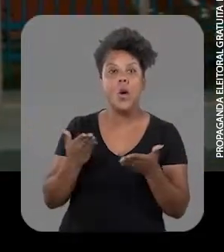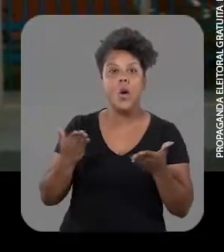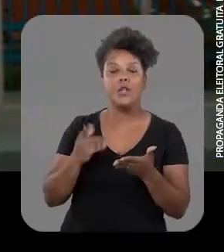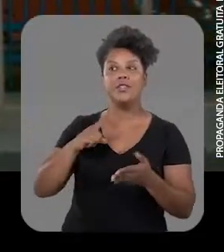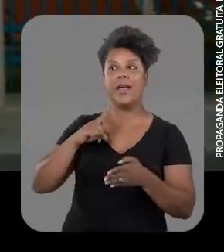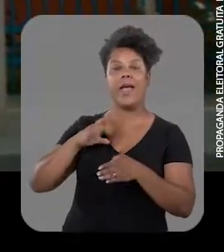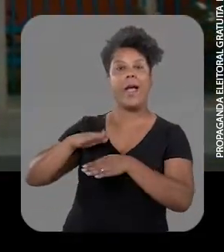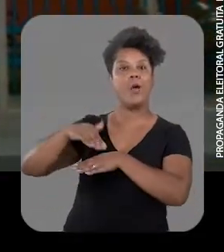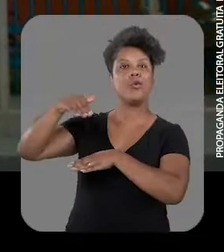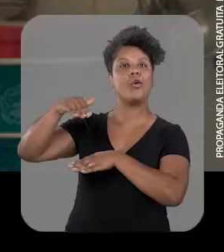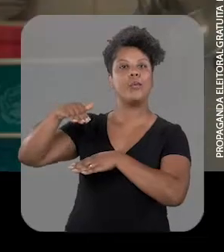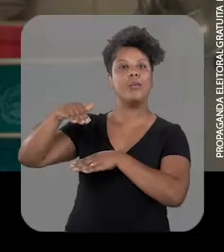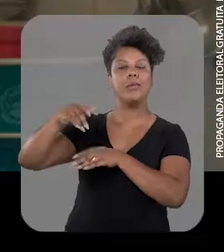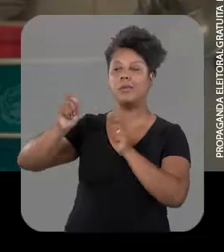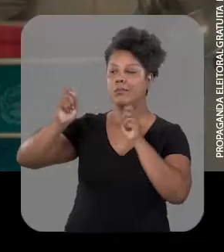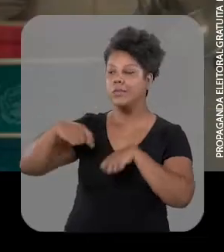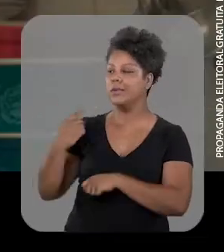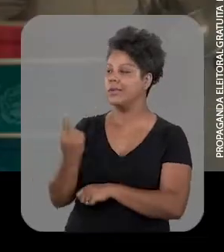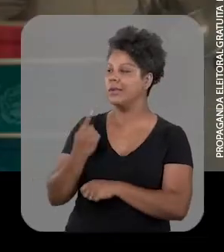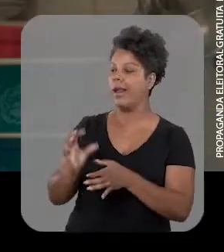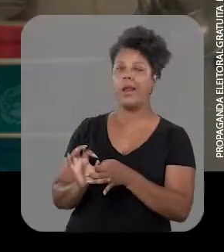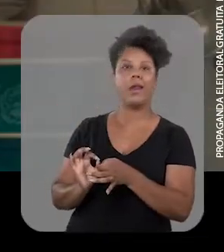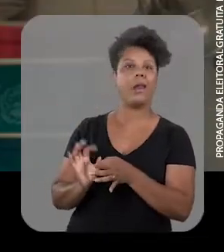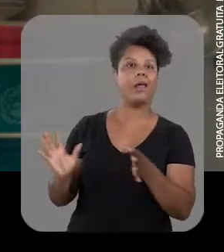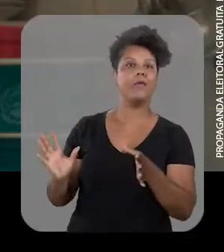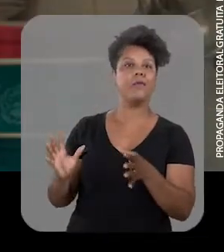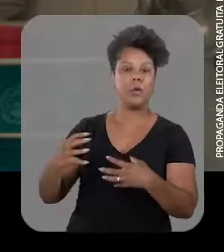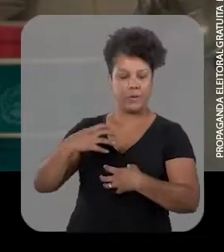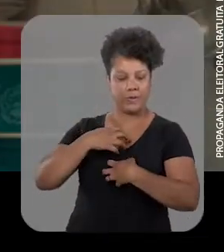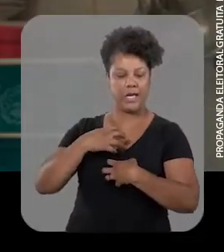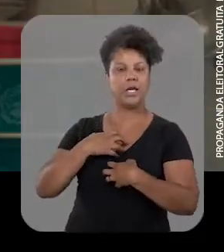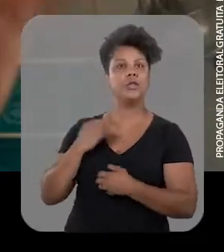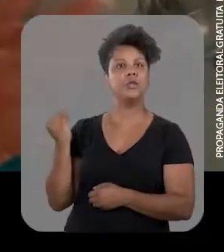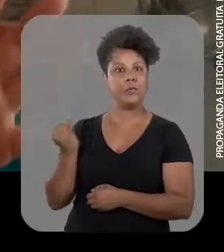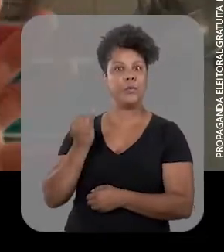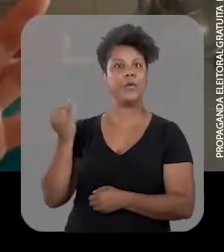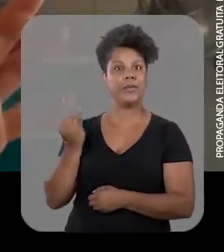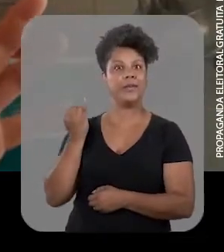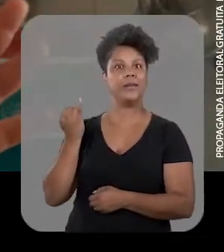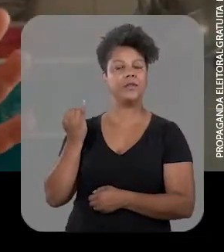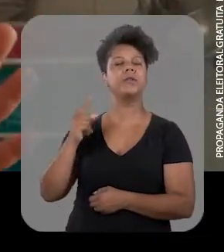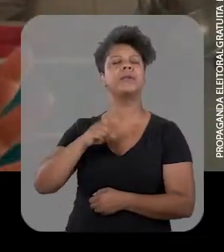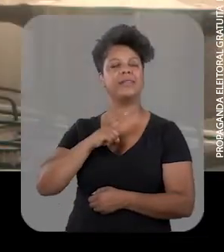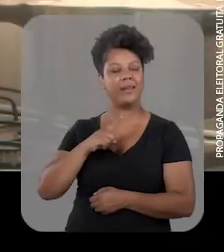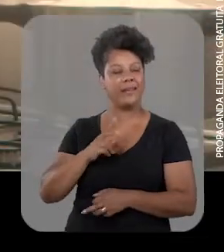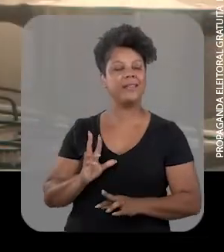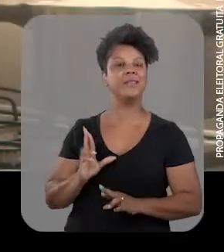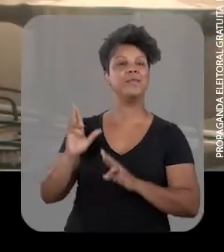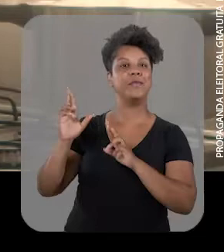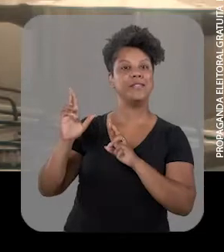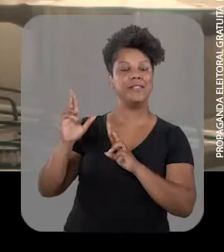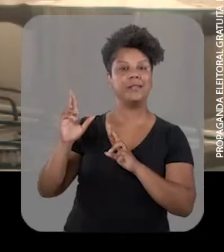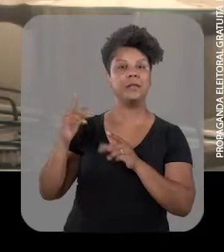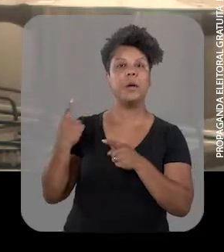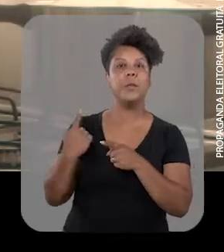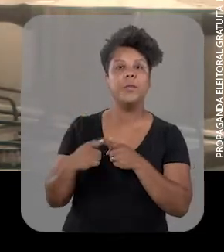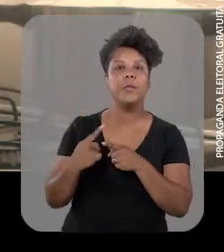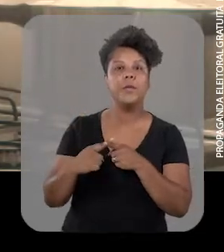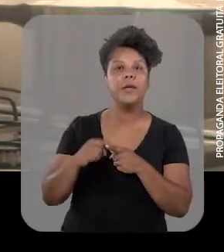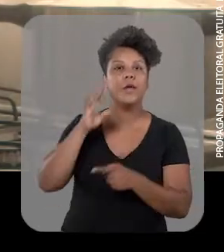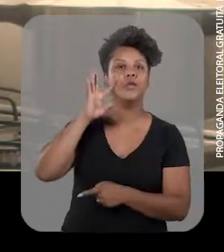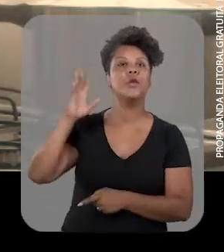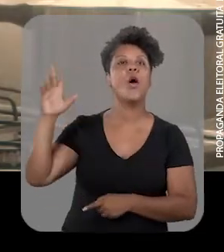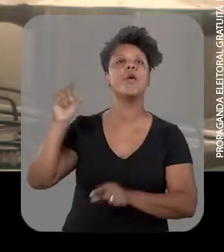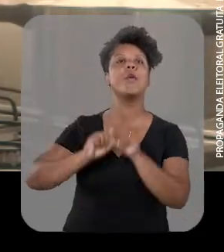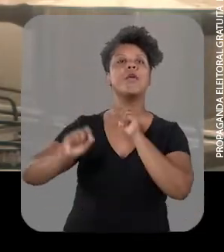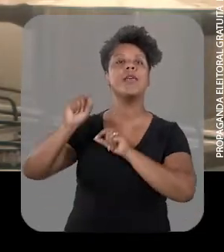Porque hoje ele tem a autonomia dele, ele se vira sozinho. Ele se sente importante hoje por causa disso. Hoje ele tem esperança, né?